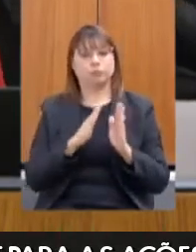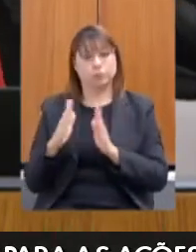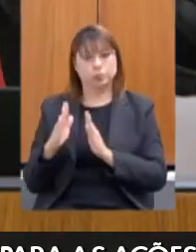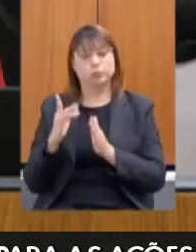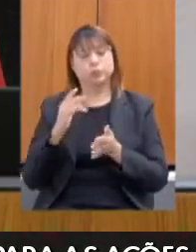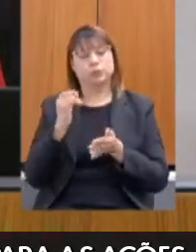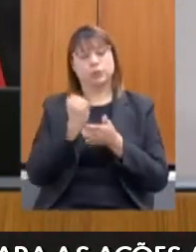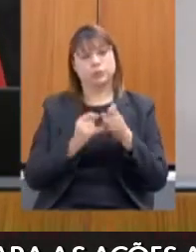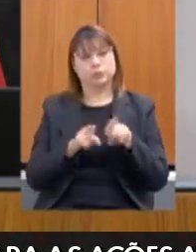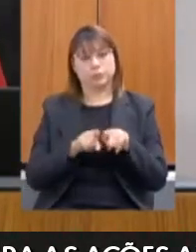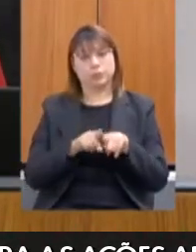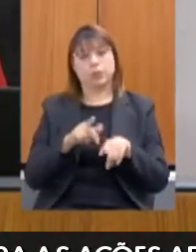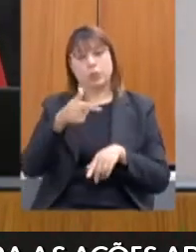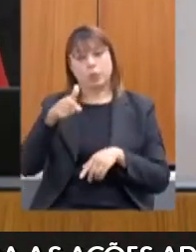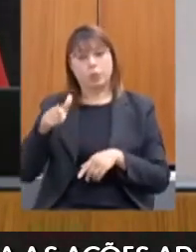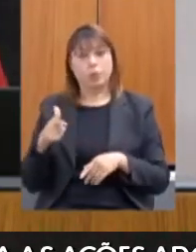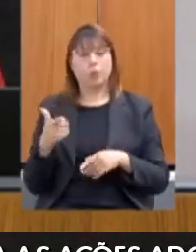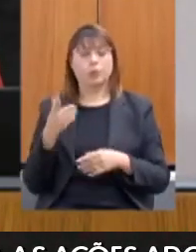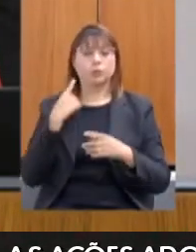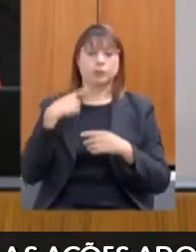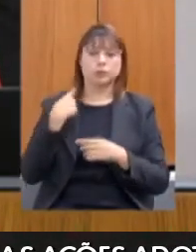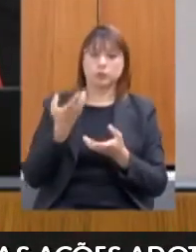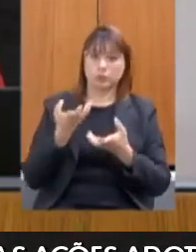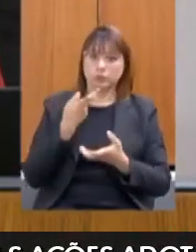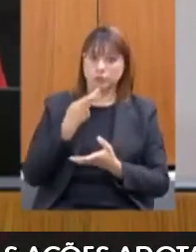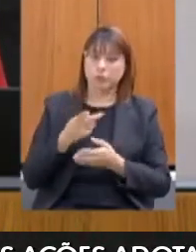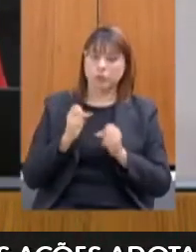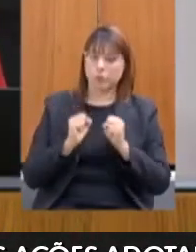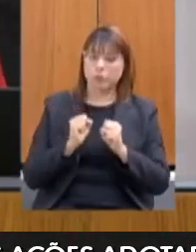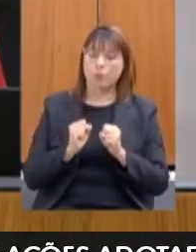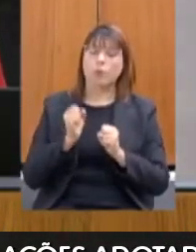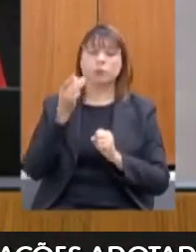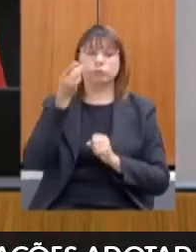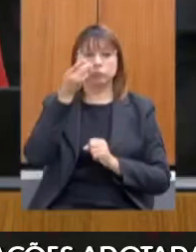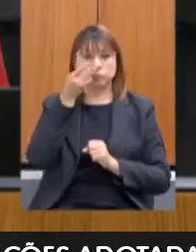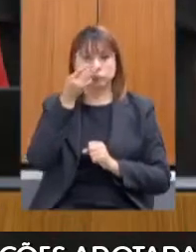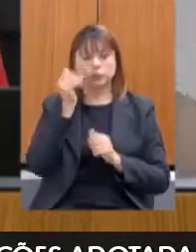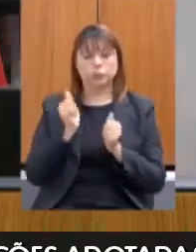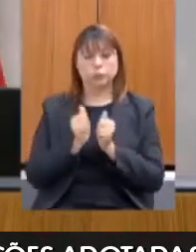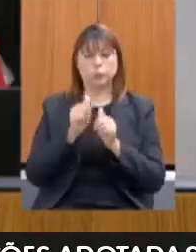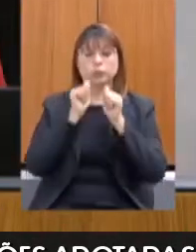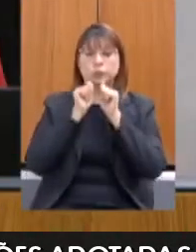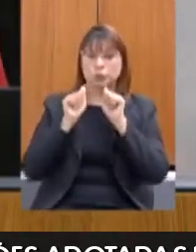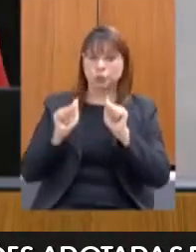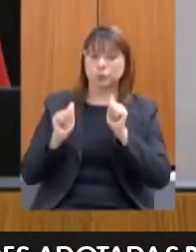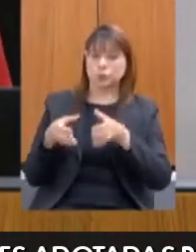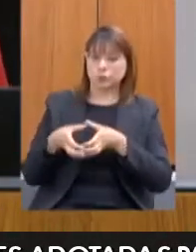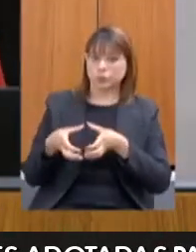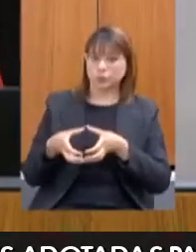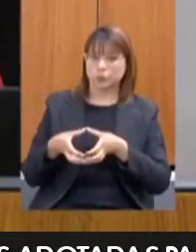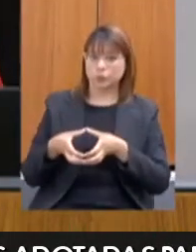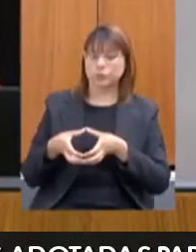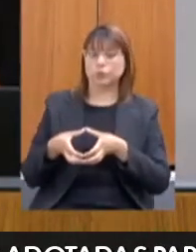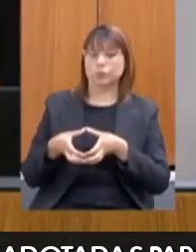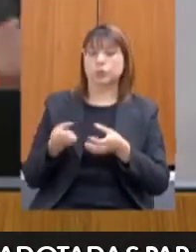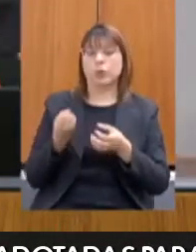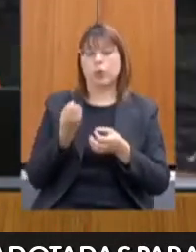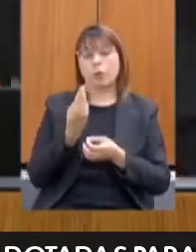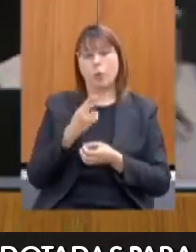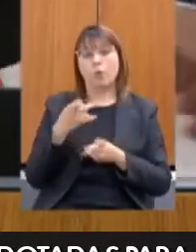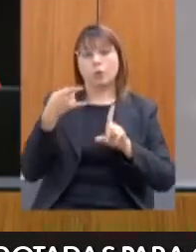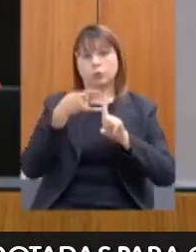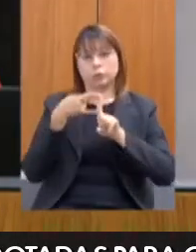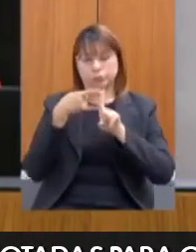desejarem fazer uso da palavra podem se inscrever pessoalmente junto à assessoria da comissão ou através do chat